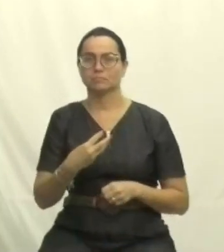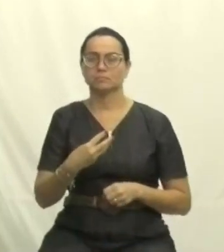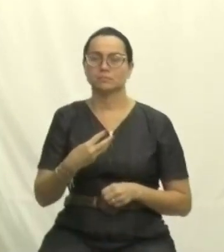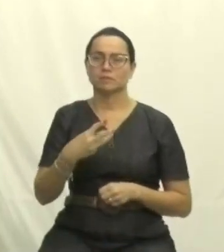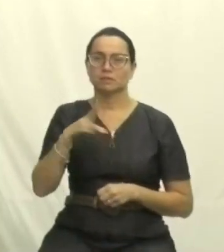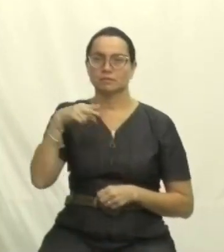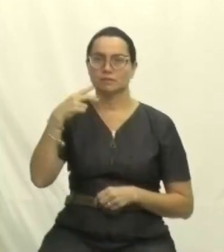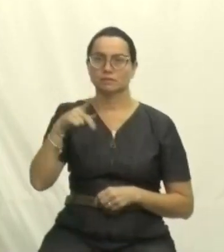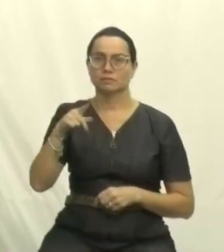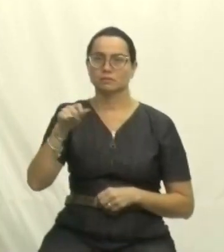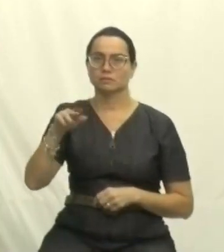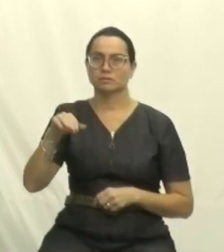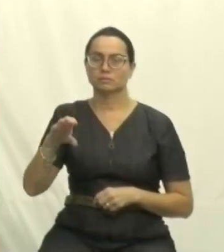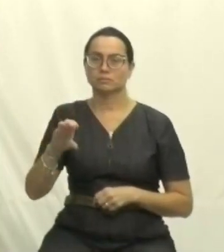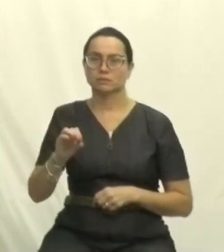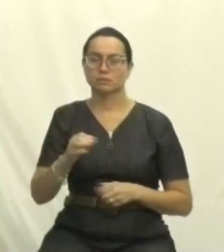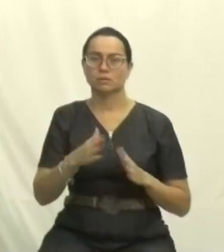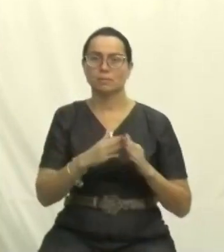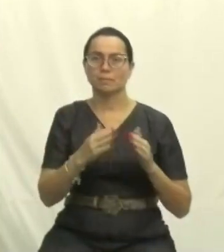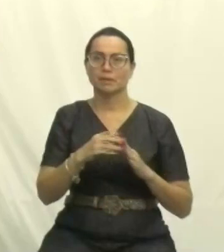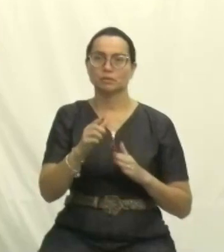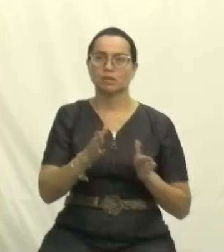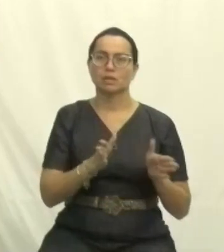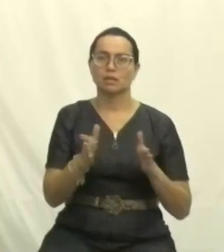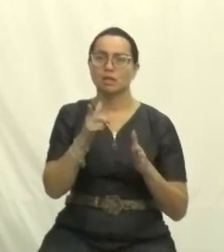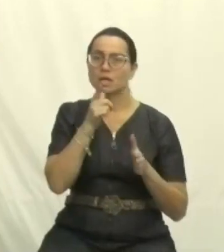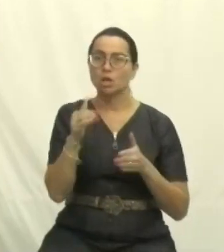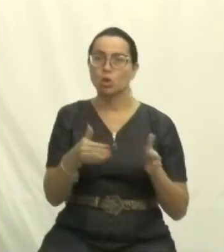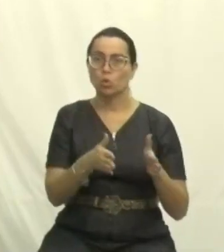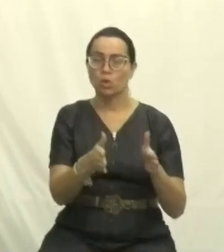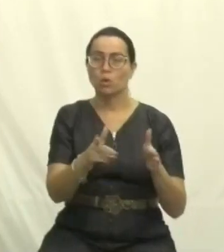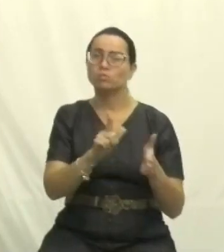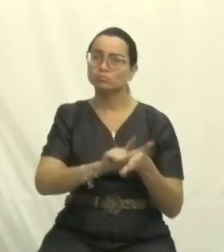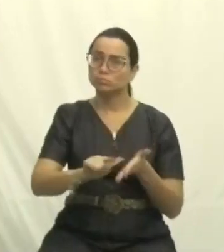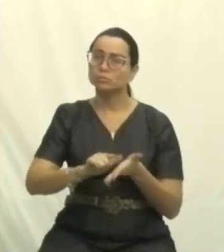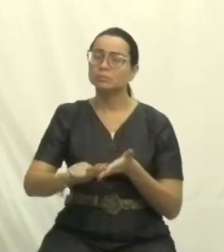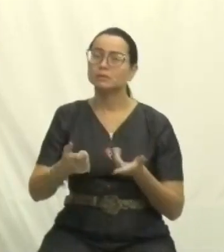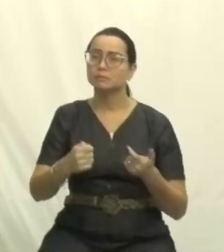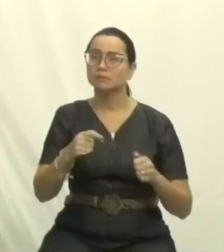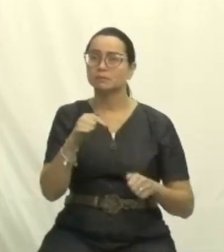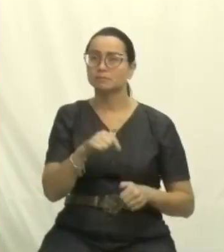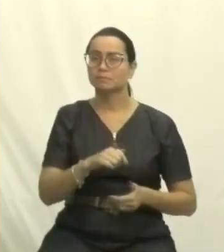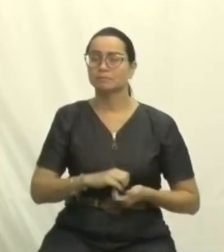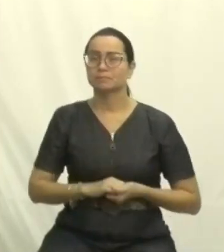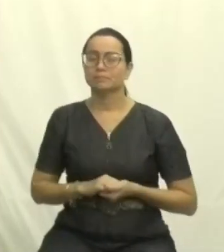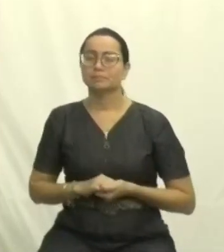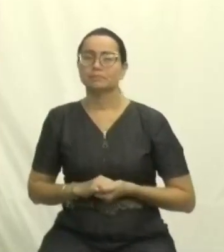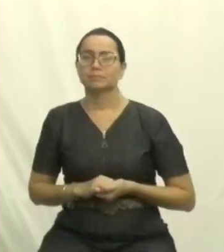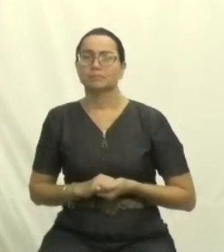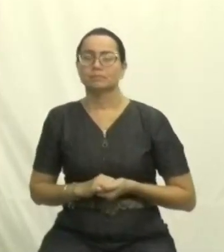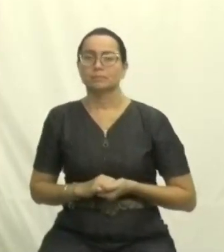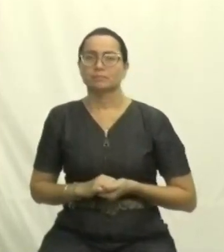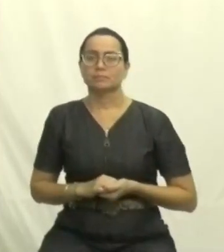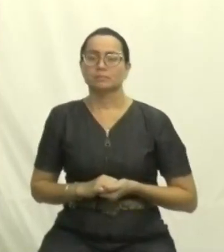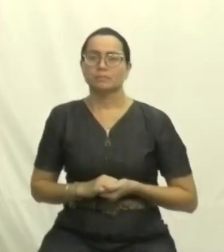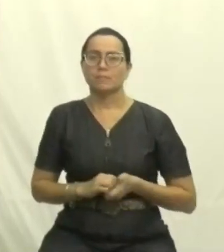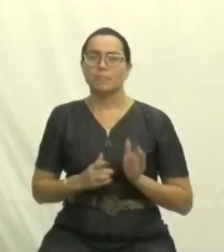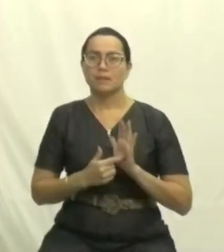laterais do braço do Rio Criciúma, localizado no loteamento Meller, bairro Imperatriz.